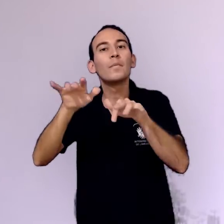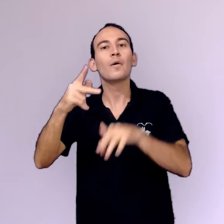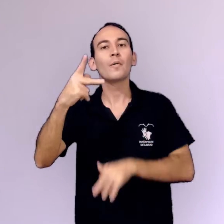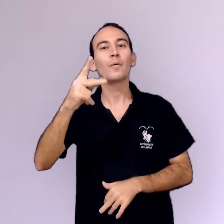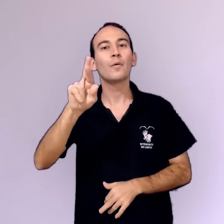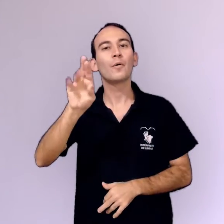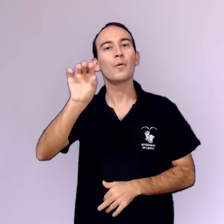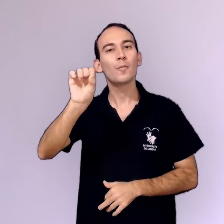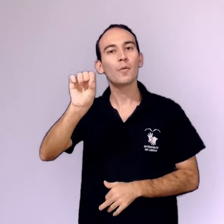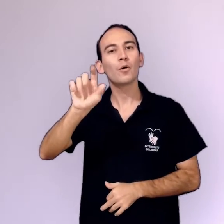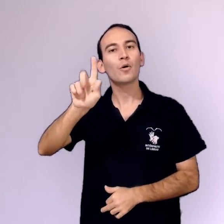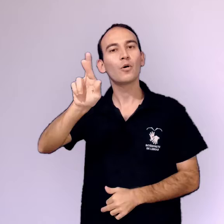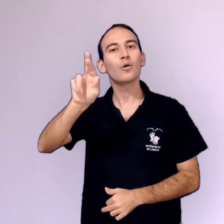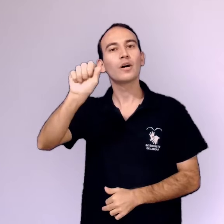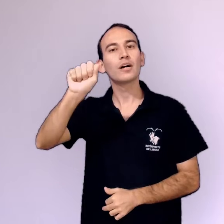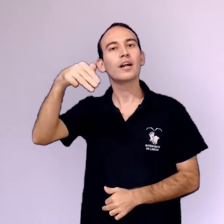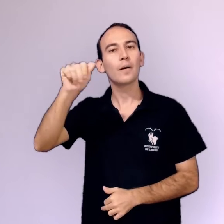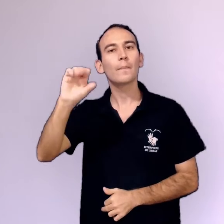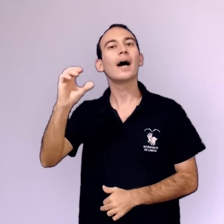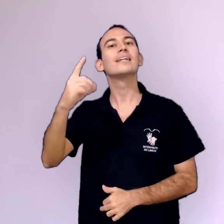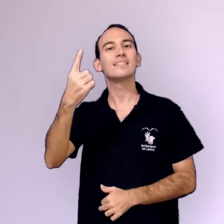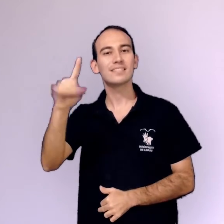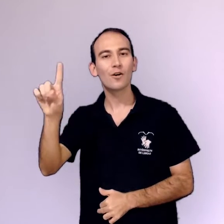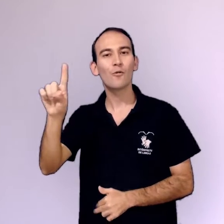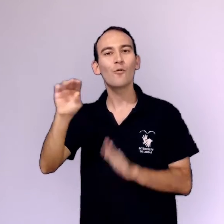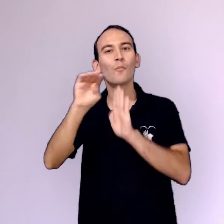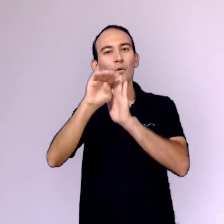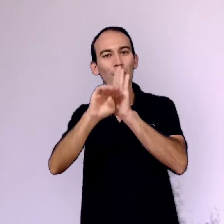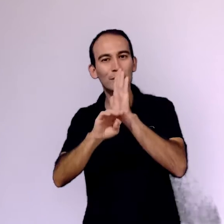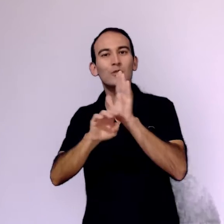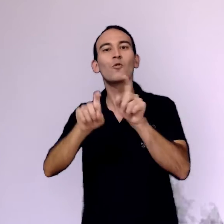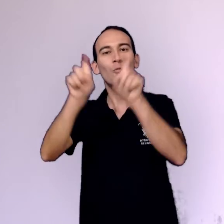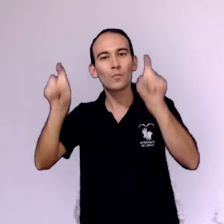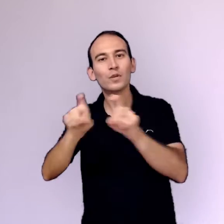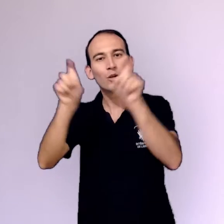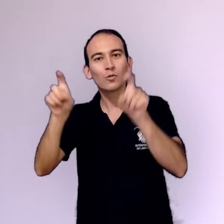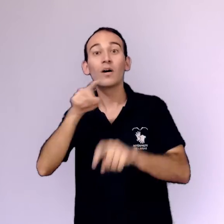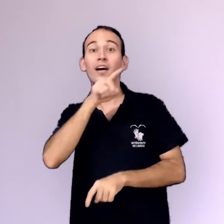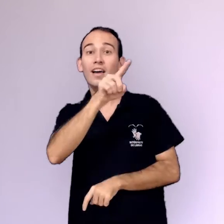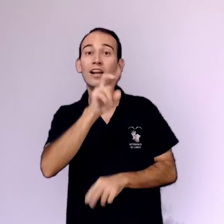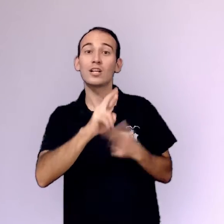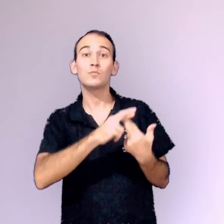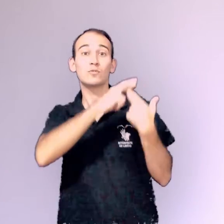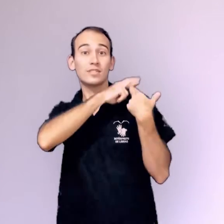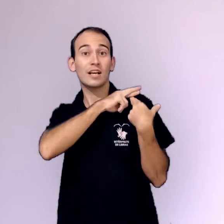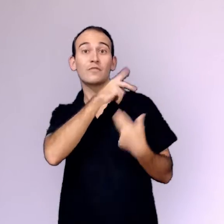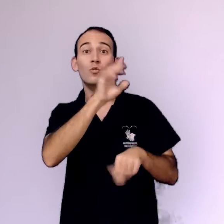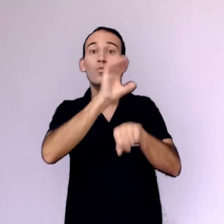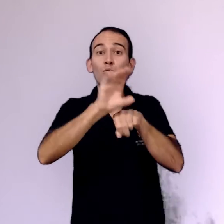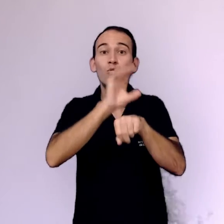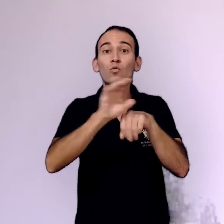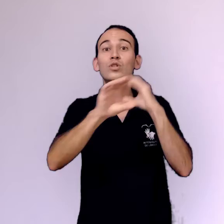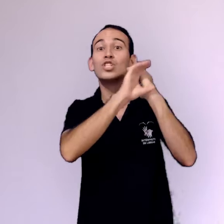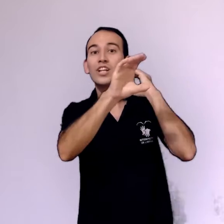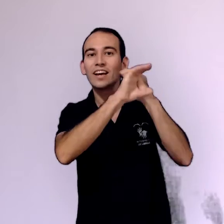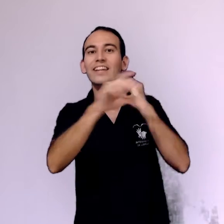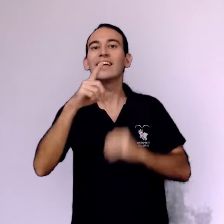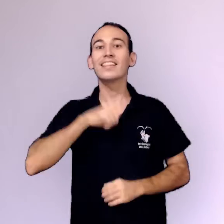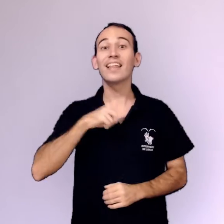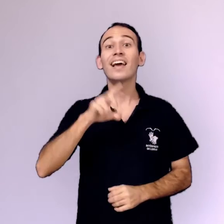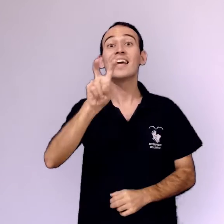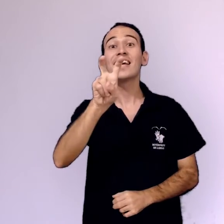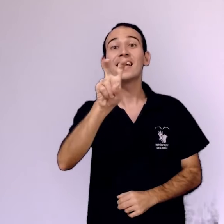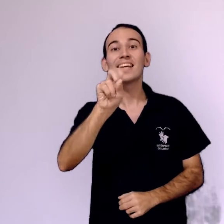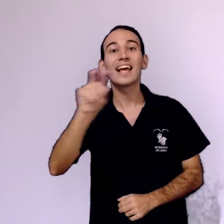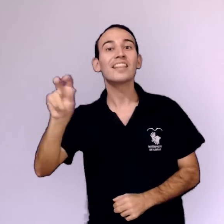Introdução à Programação. A capacitação é oferecida por um programa do curso de Engenharia da Computação da UFES. Ao todo,